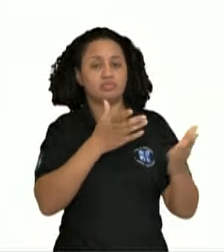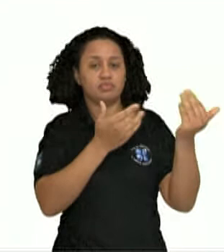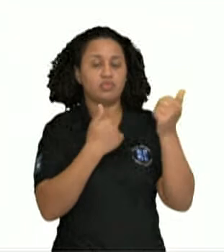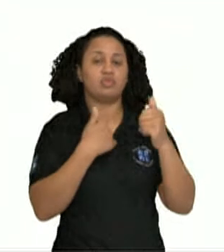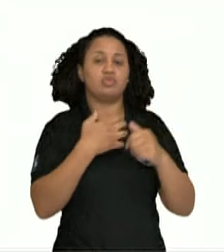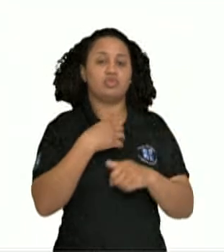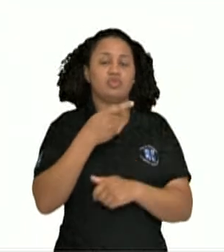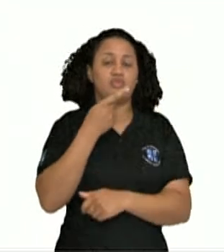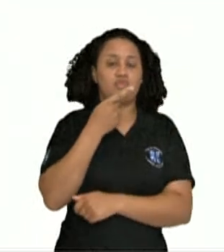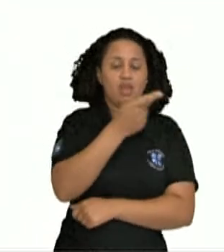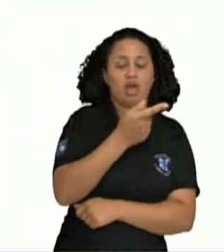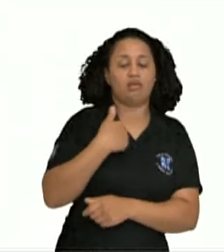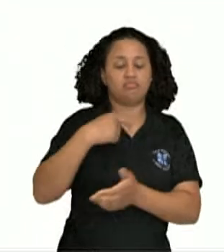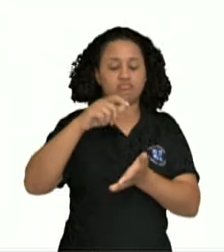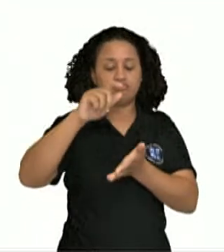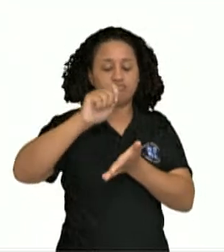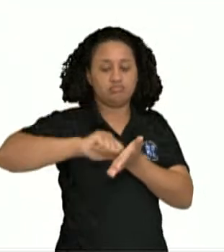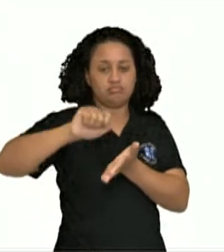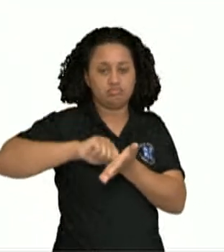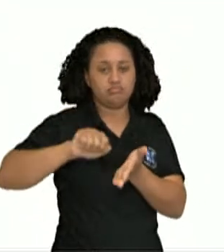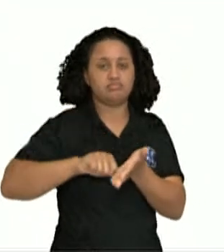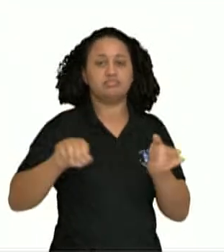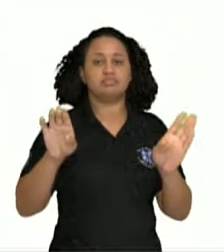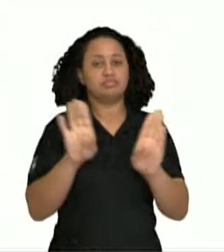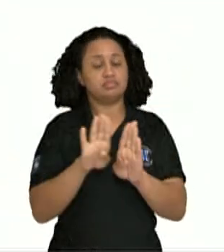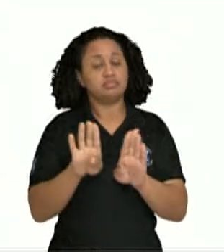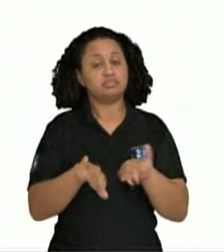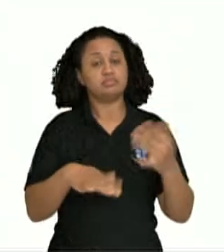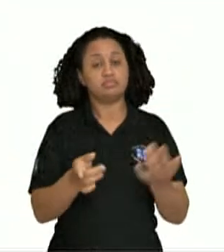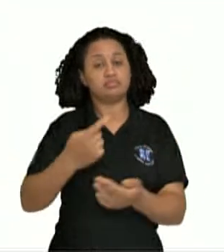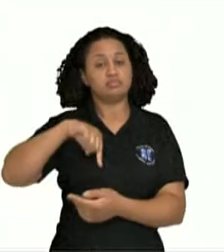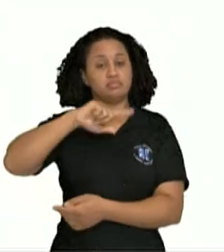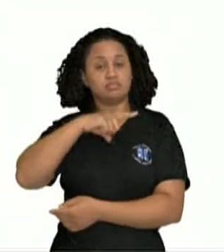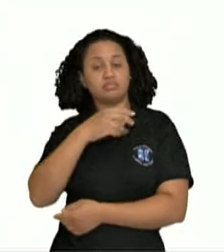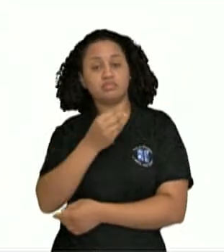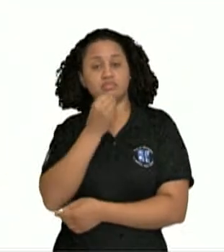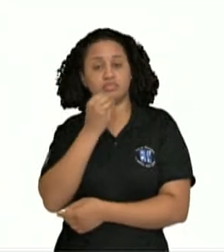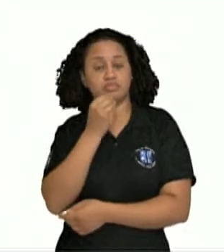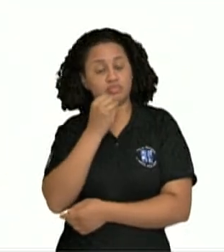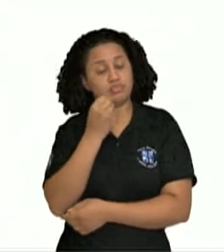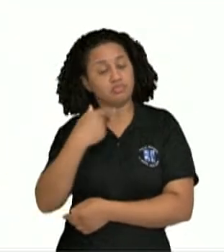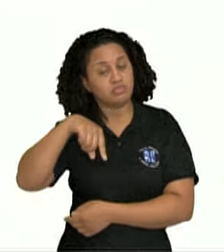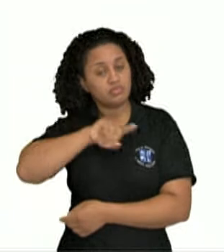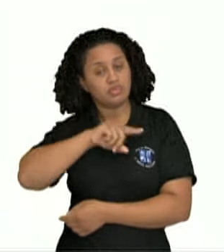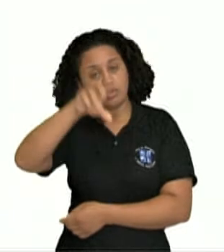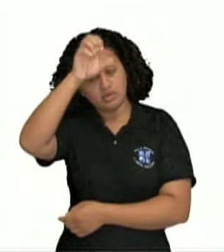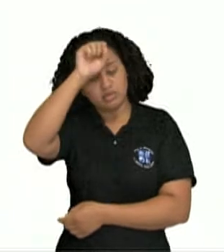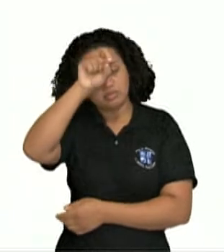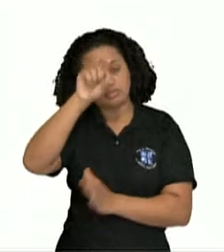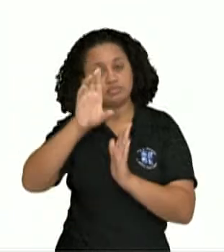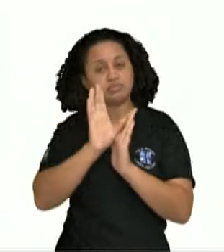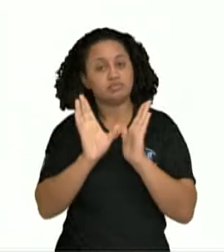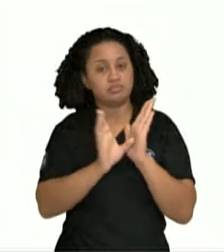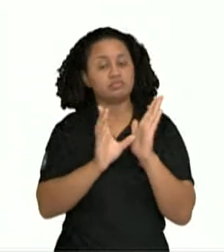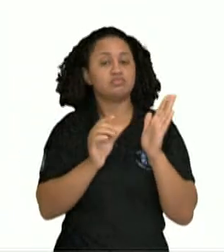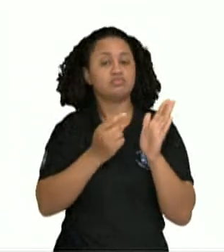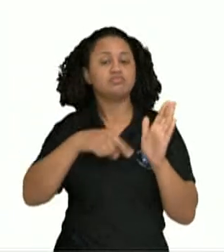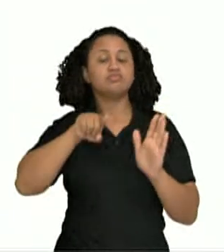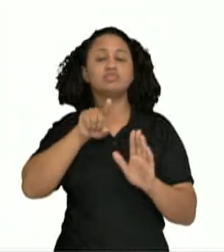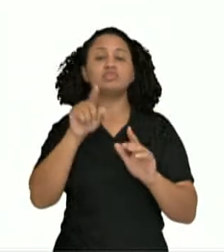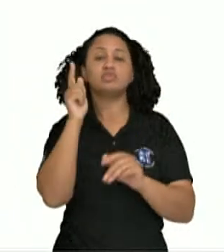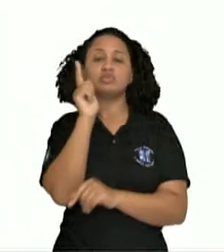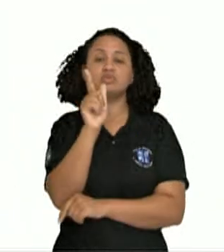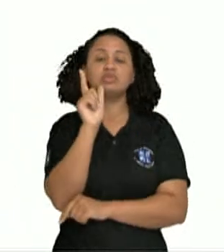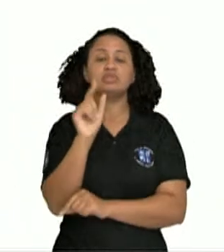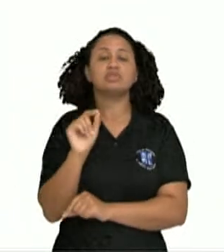fala, na escrita. Então nós vamos ter a oportunidade de nos apropriarmos desse conteúdo, tá? Para que você possa